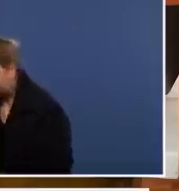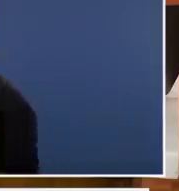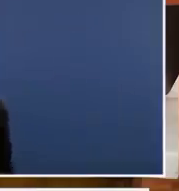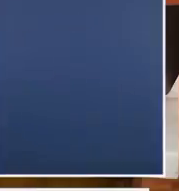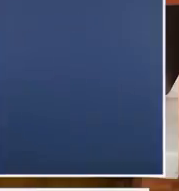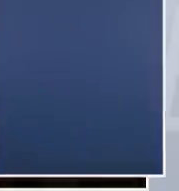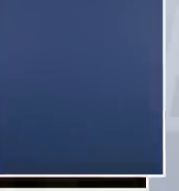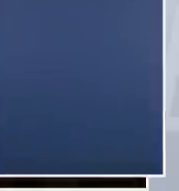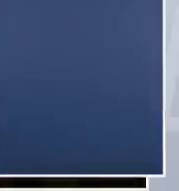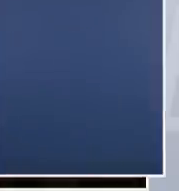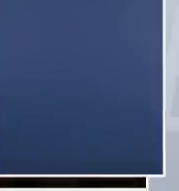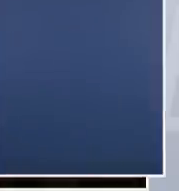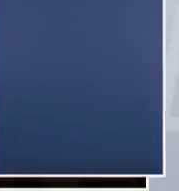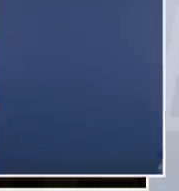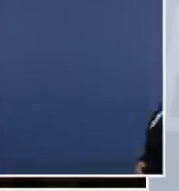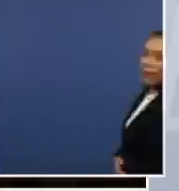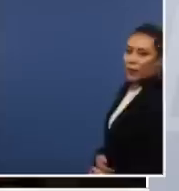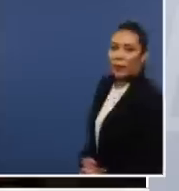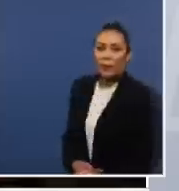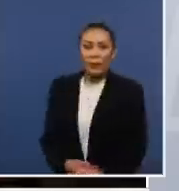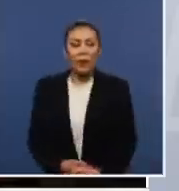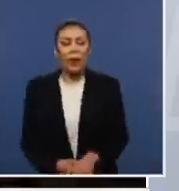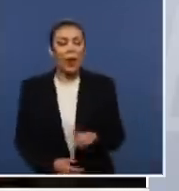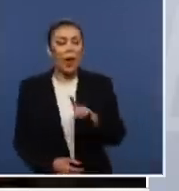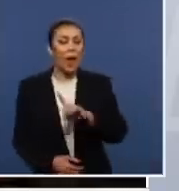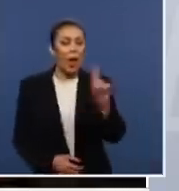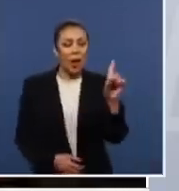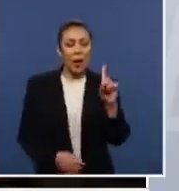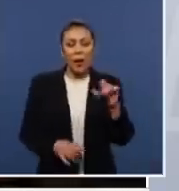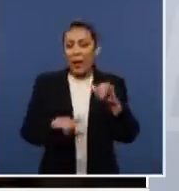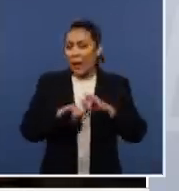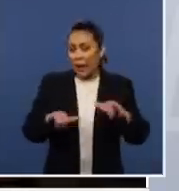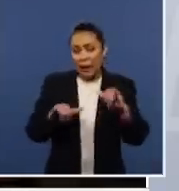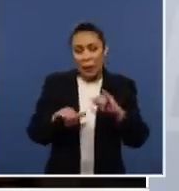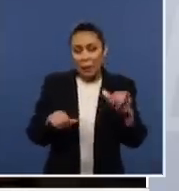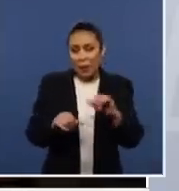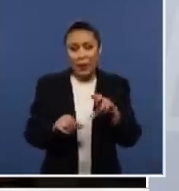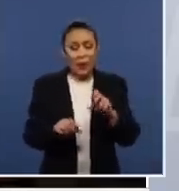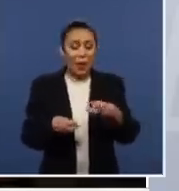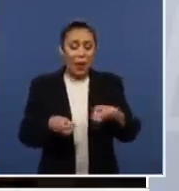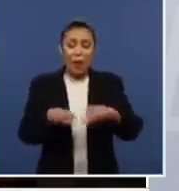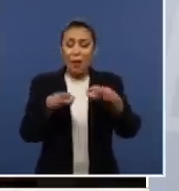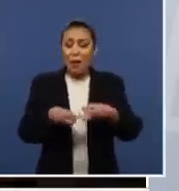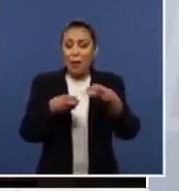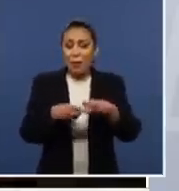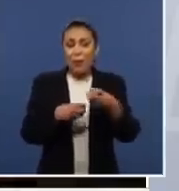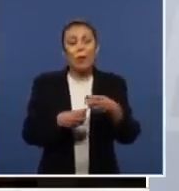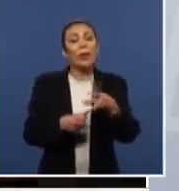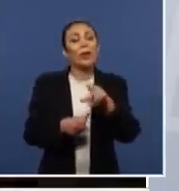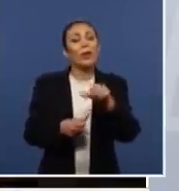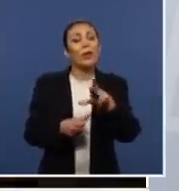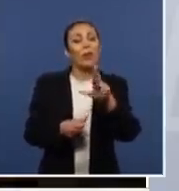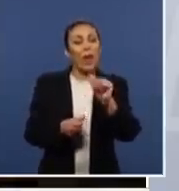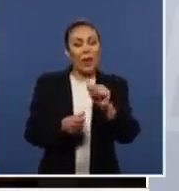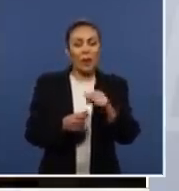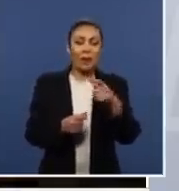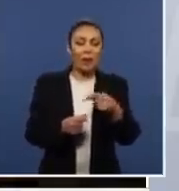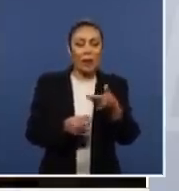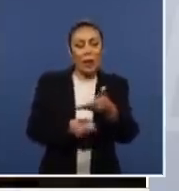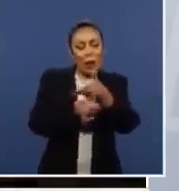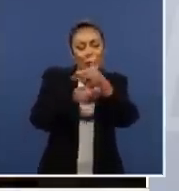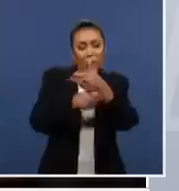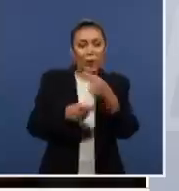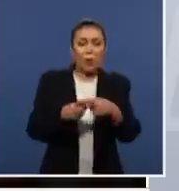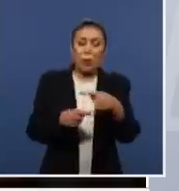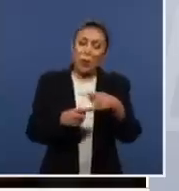Esse fascistinha, Debilóide, estava fazendo campanha às custas da Vera Magalhães. Ele estava gravando o vídeo porque ele acha que ele vai ganhar